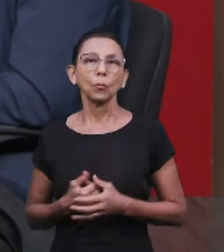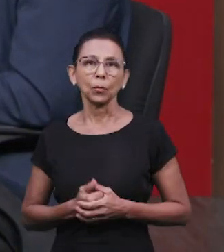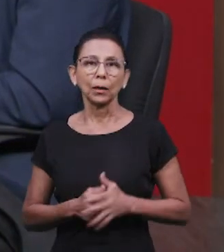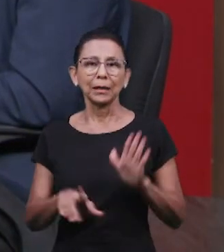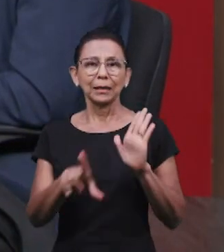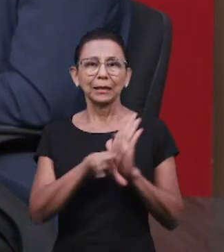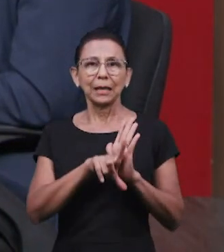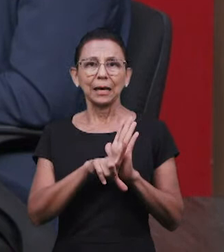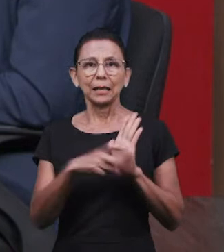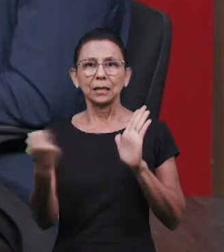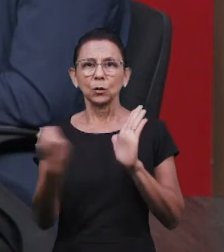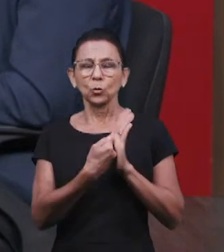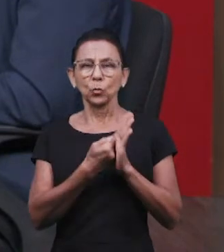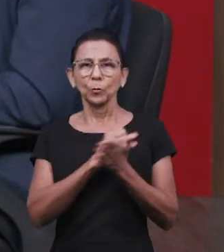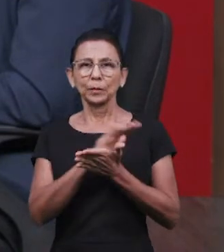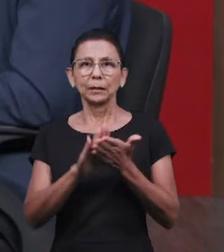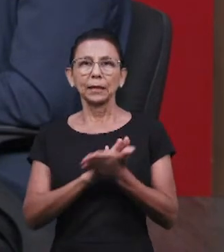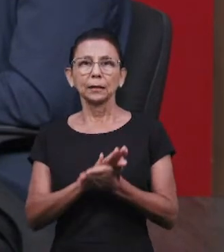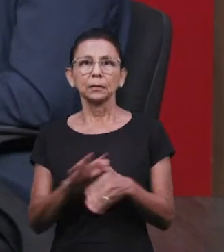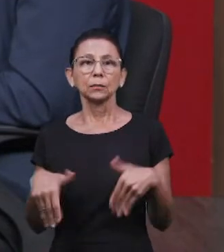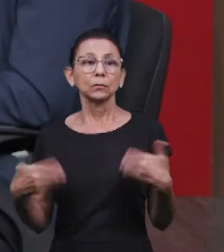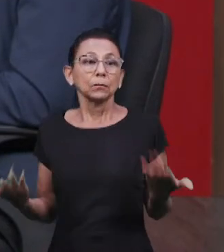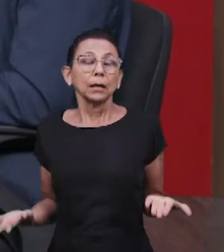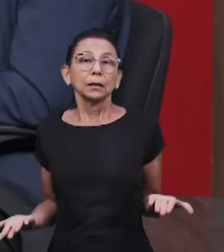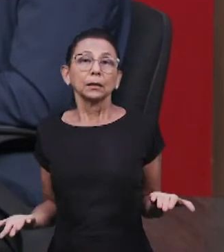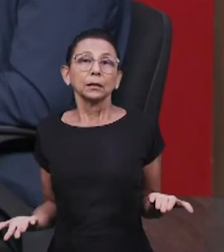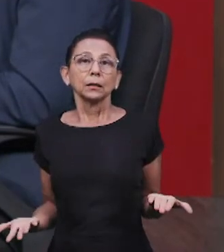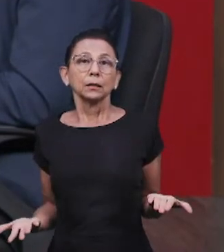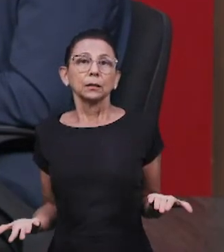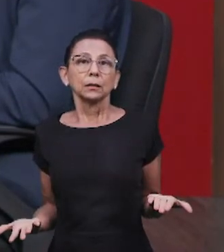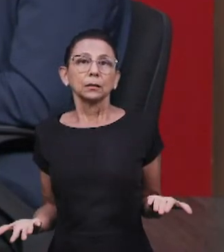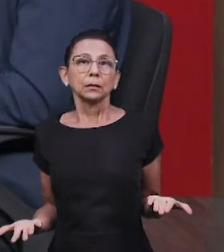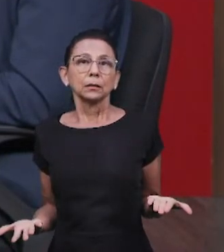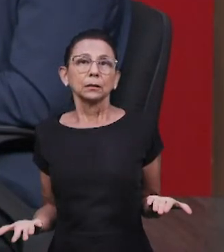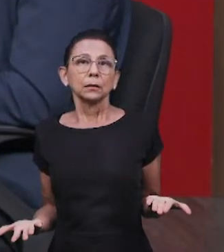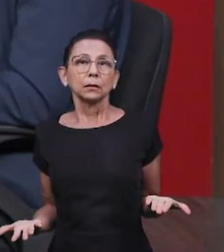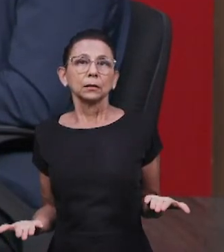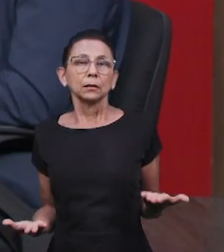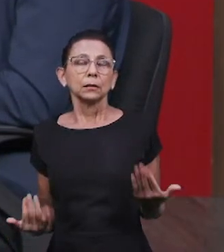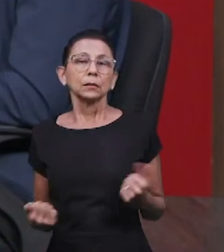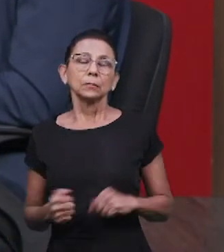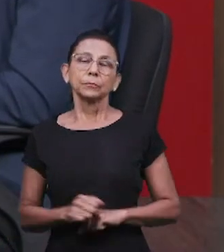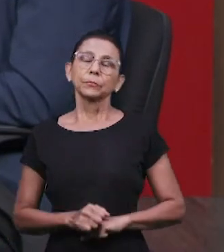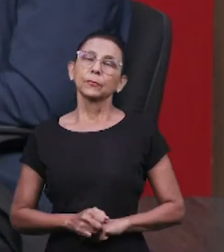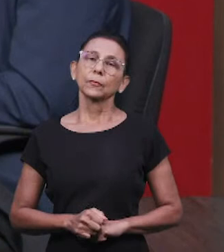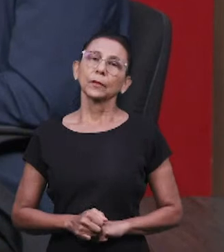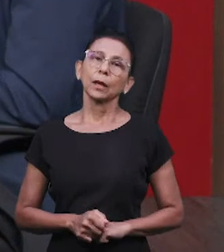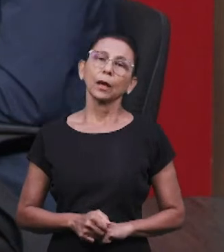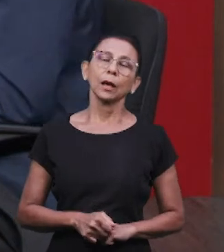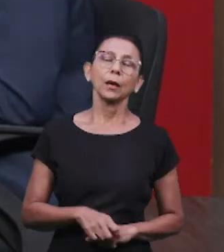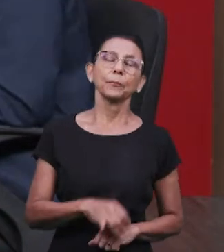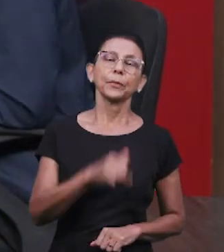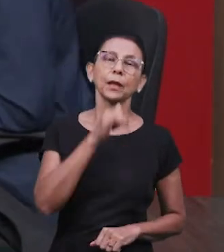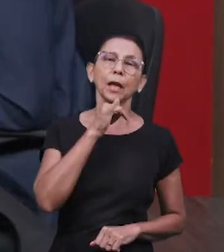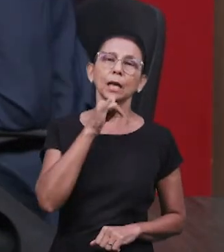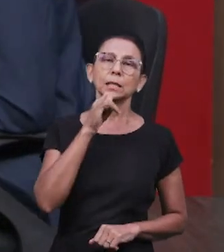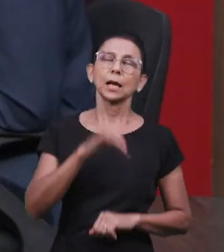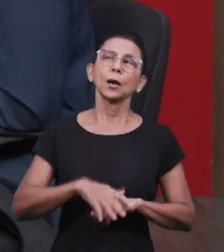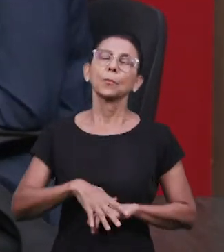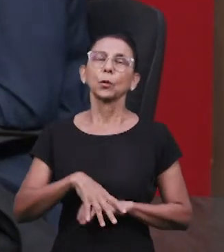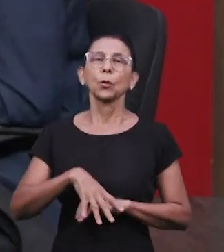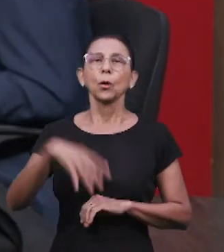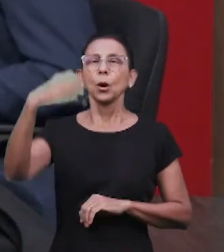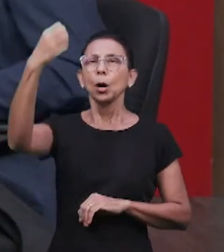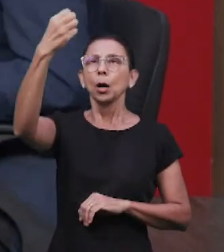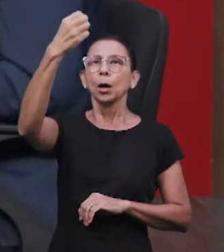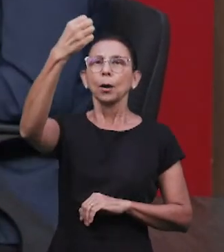Sobre todos os aspectos. Se você não cumpre as leis, né? E aí eu vou entrar numa coisa do dia a dia. Se você fura o sinal vermelho, como